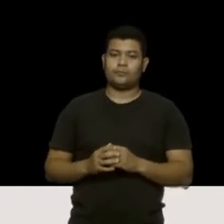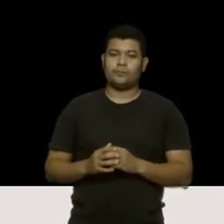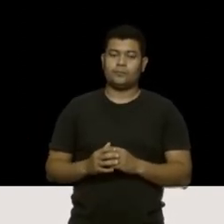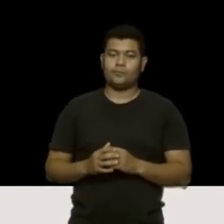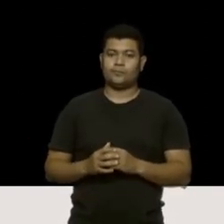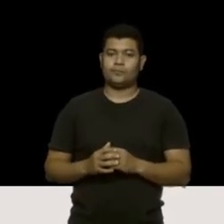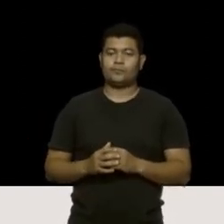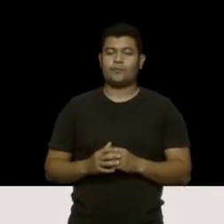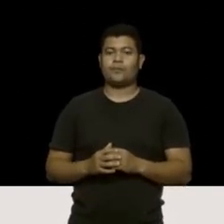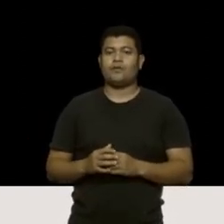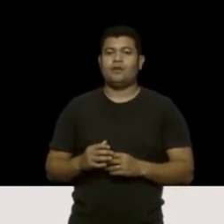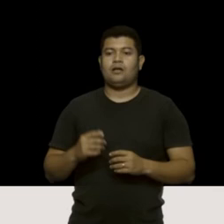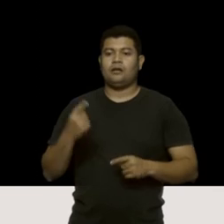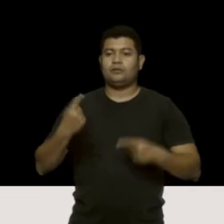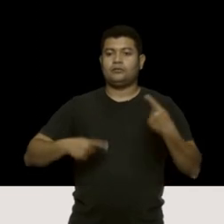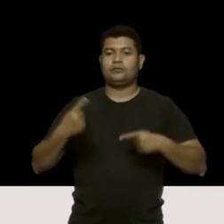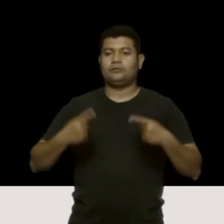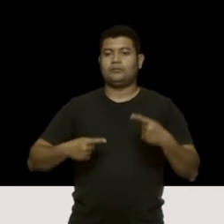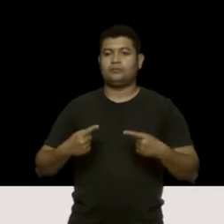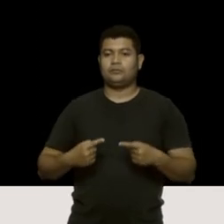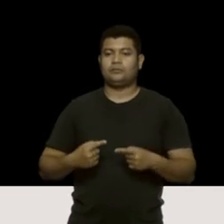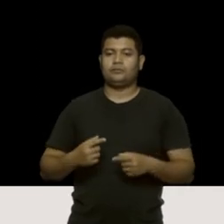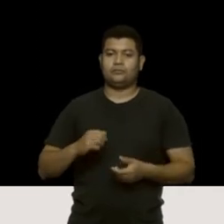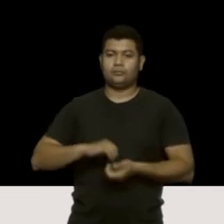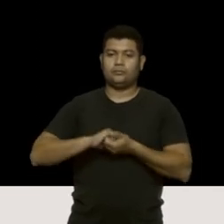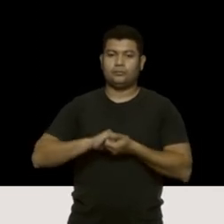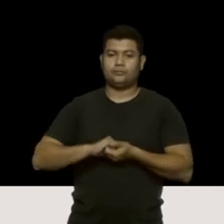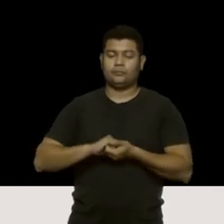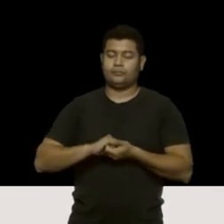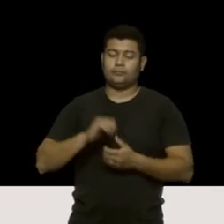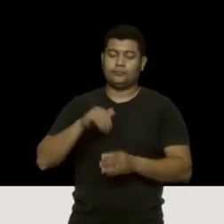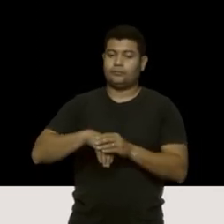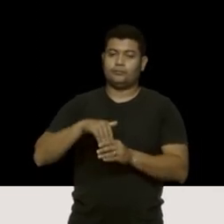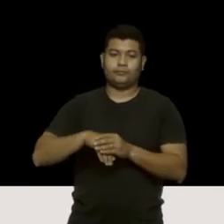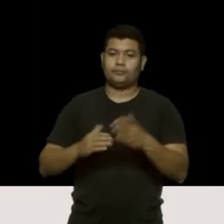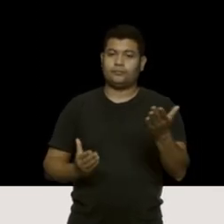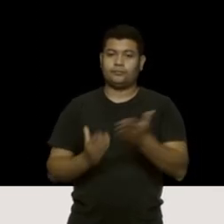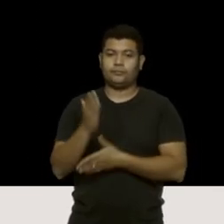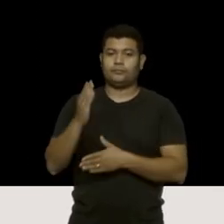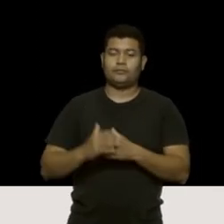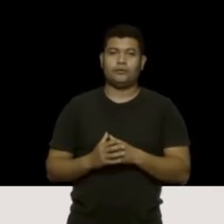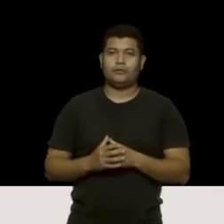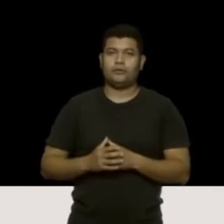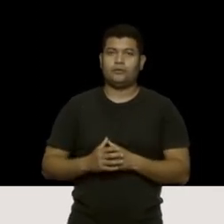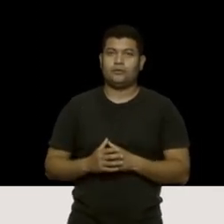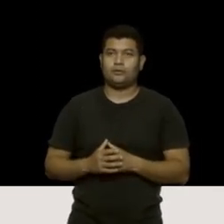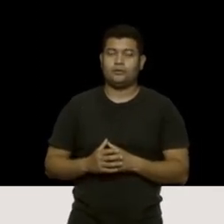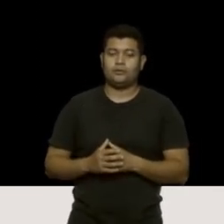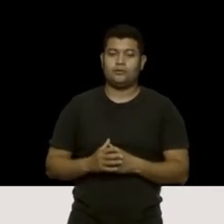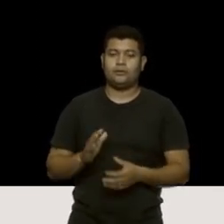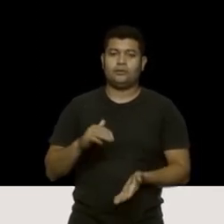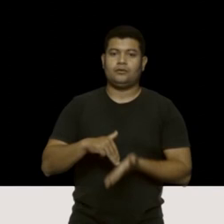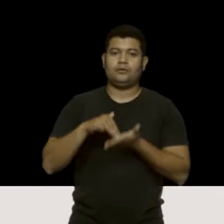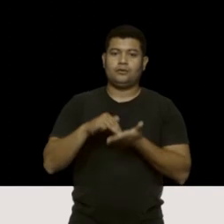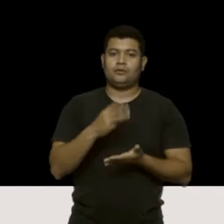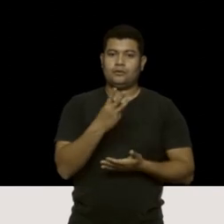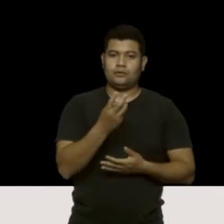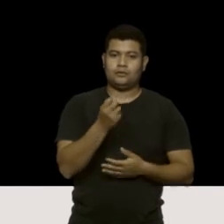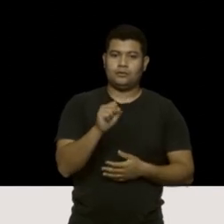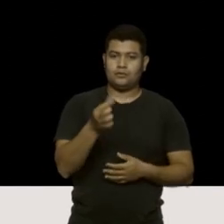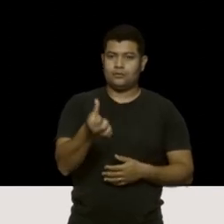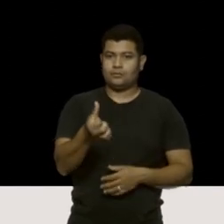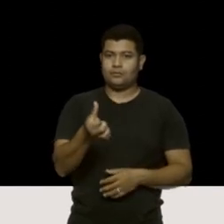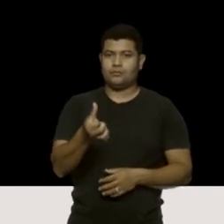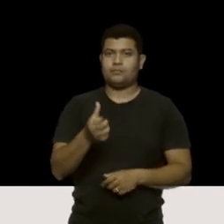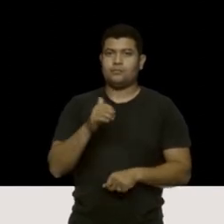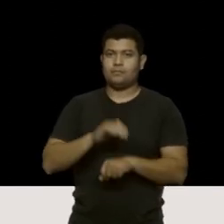Em discussão, em votação, aprovado. Moção 386,